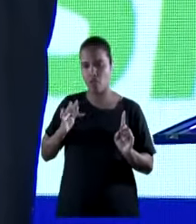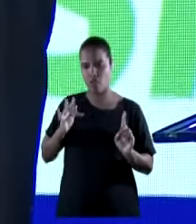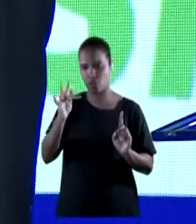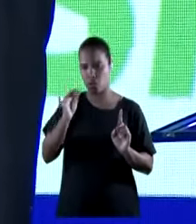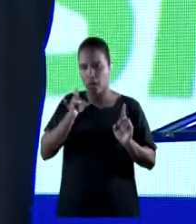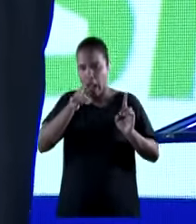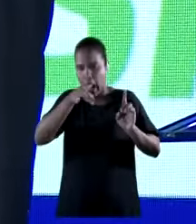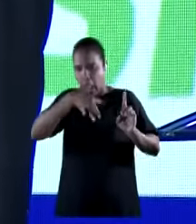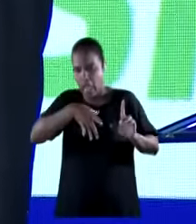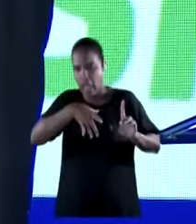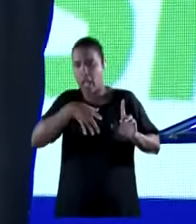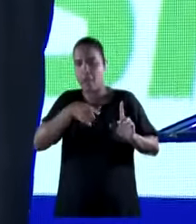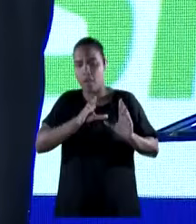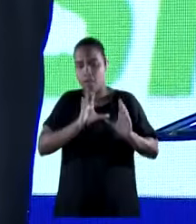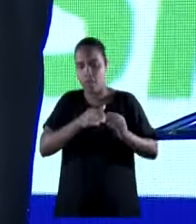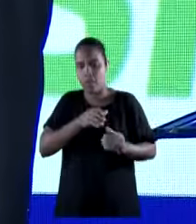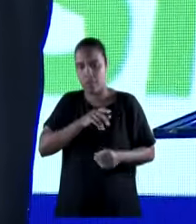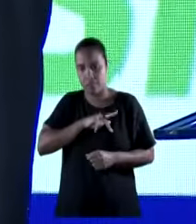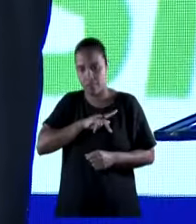senhor consiga